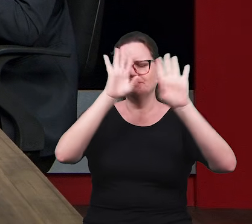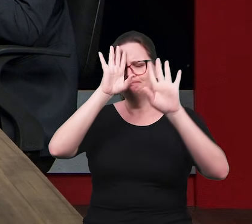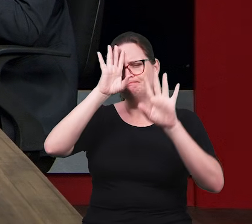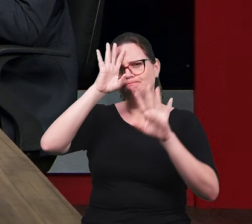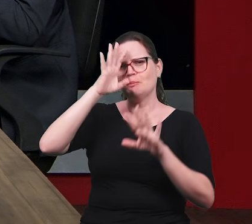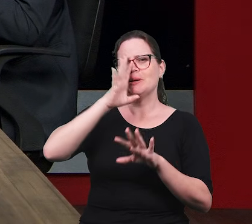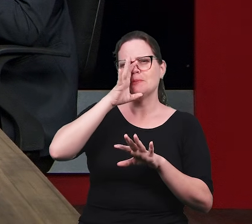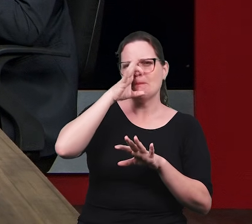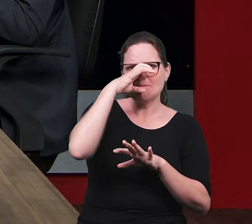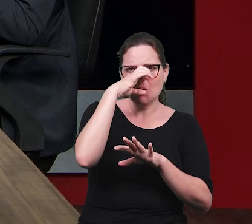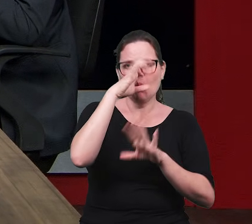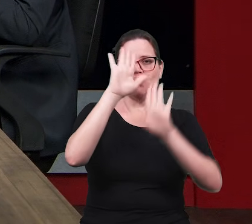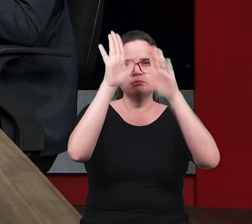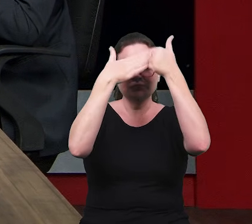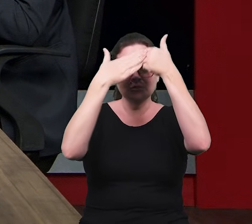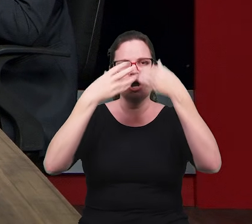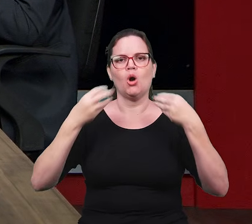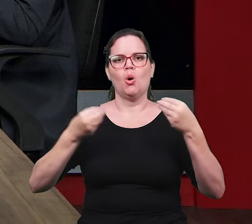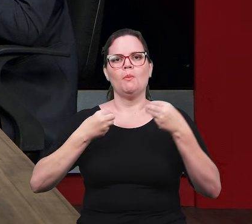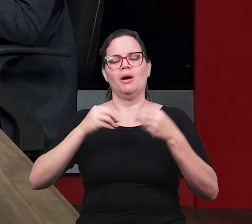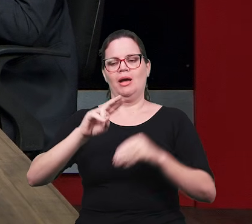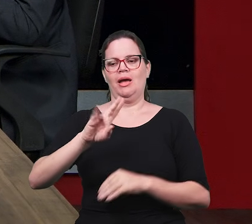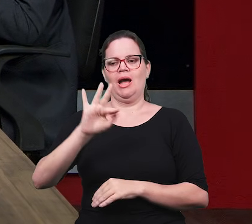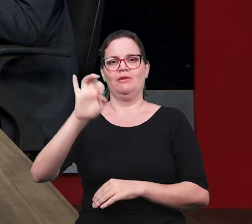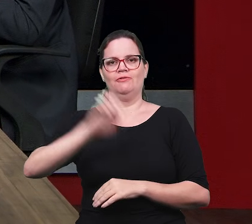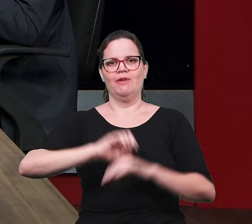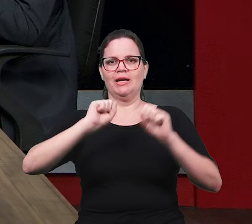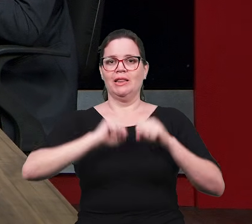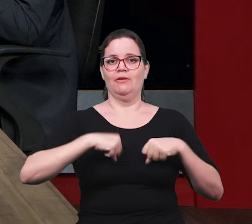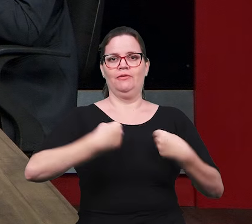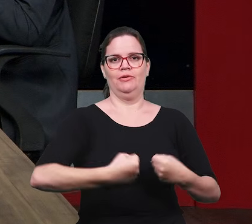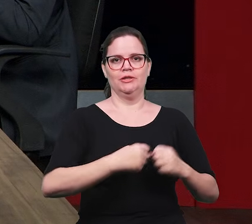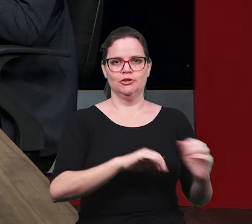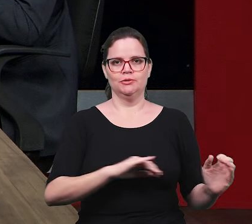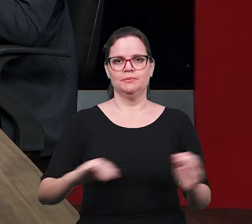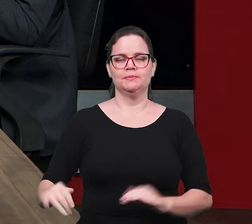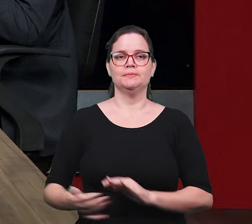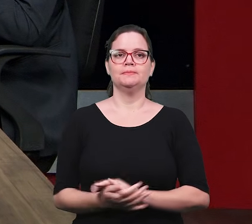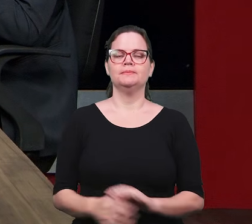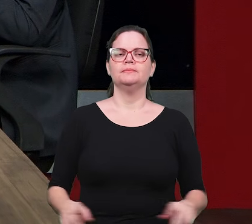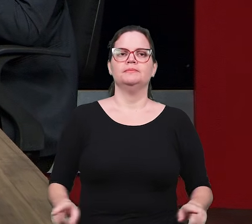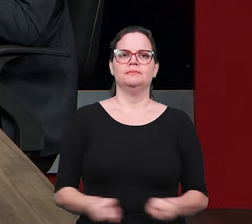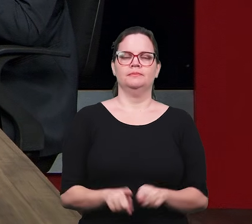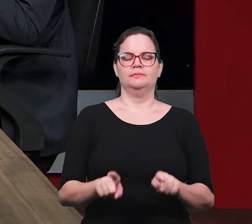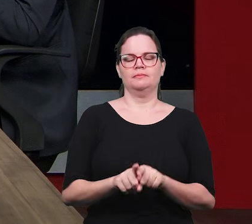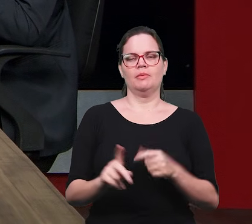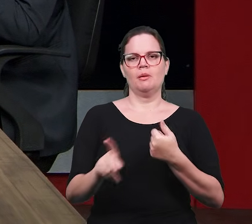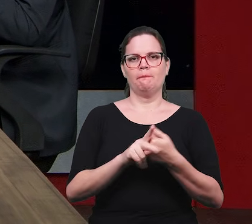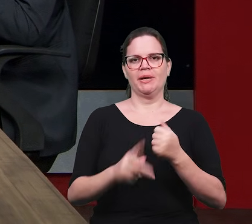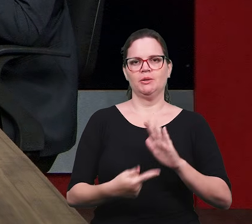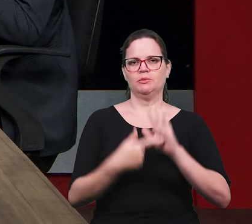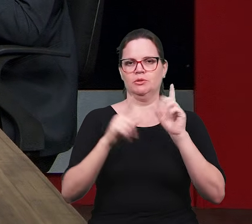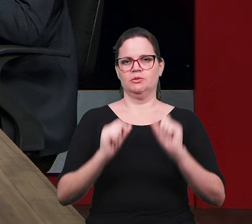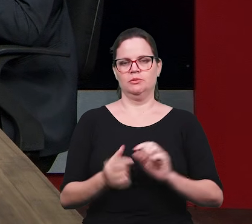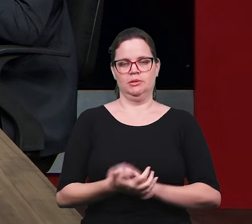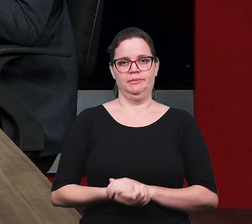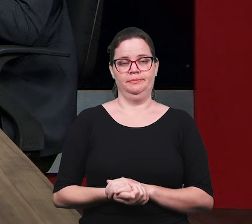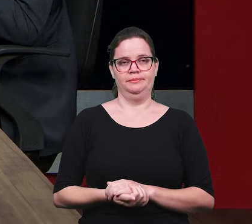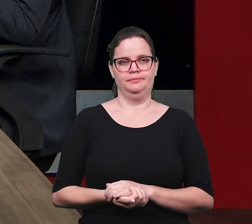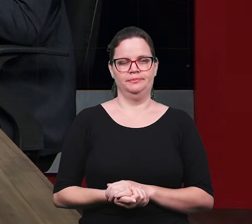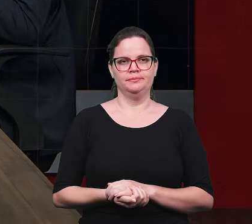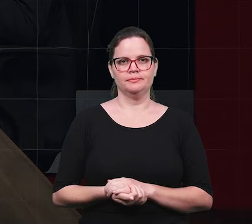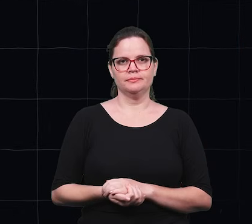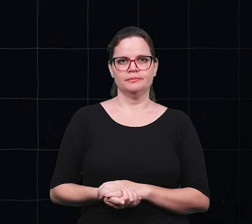a fé que nos sustenta em todas as coisas. Né? Exato. E aqui o apóstolo Pedro, ele diz assim, ele